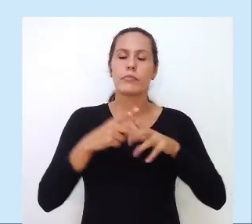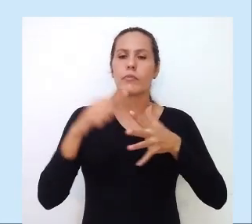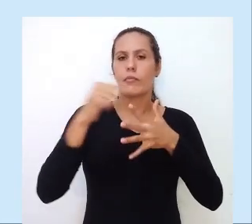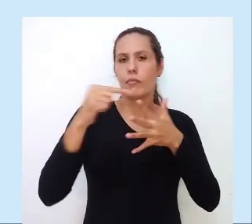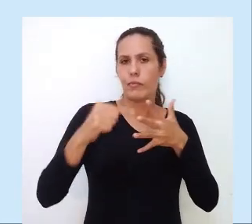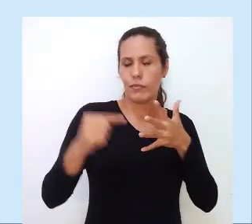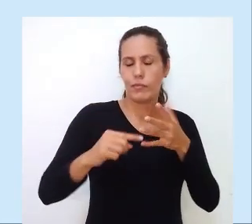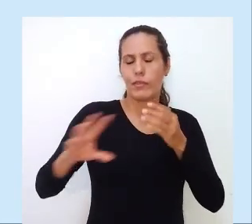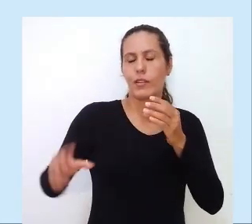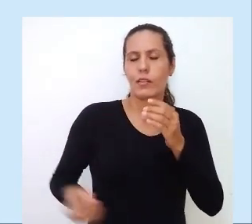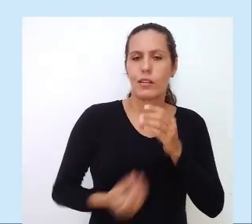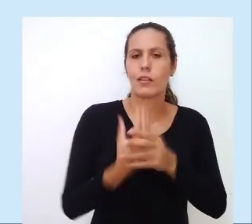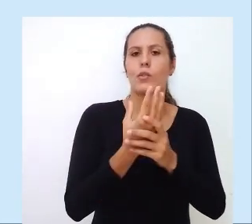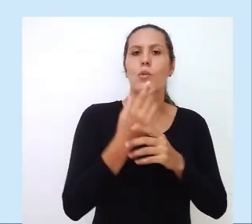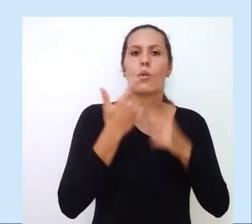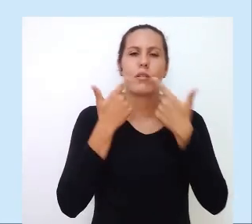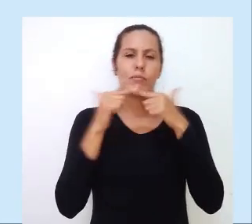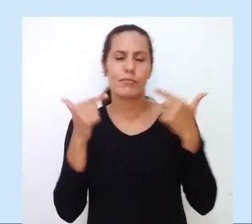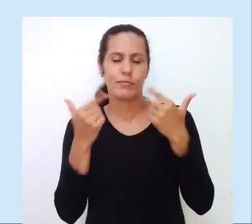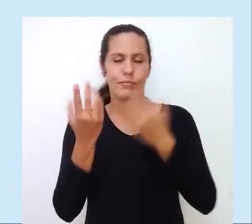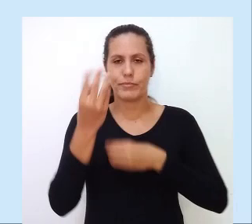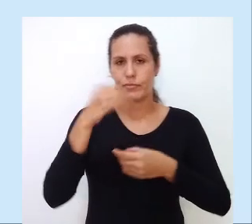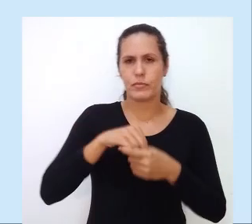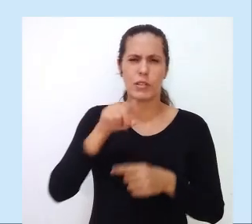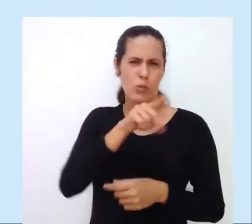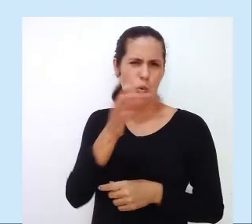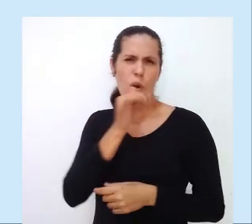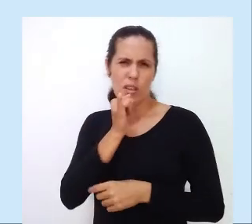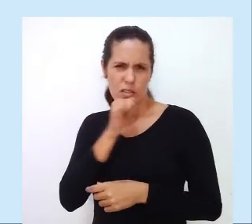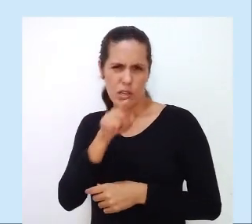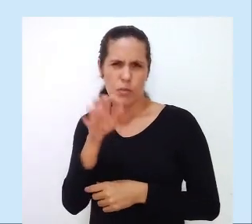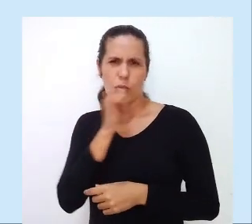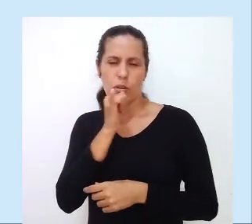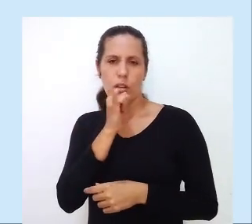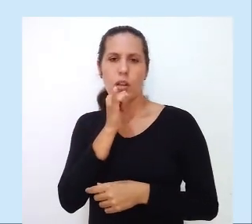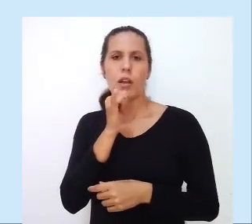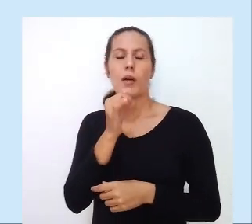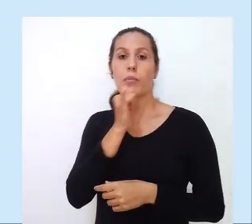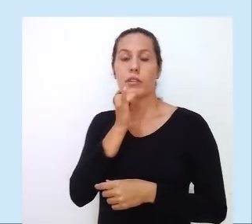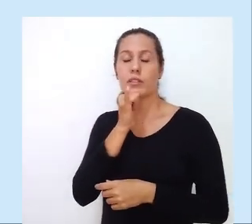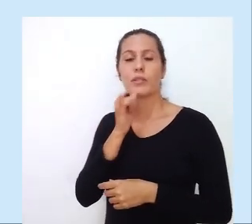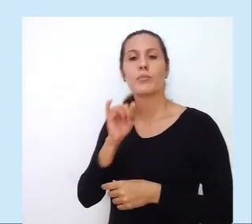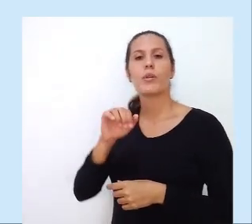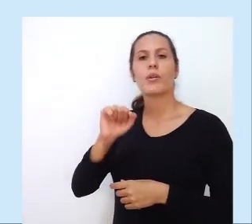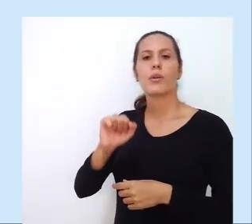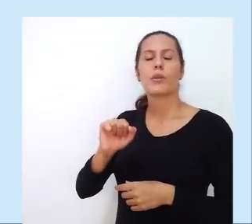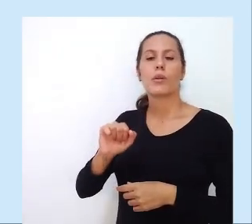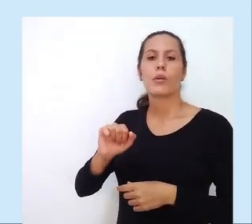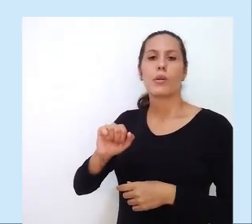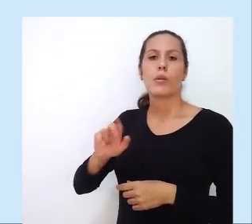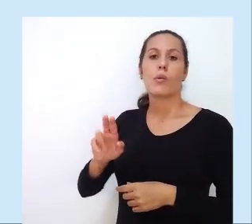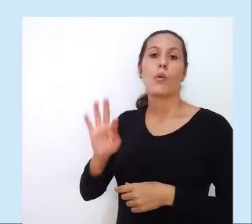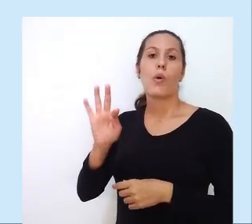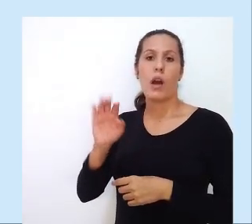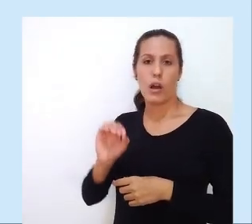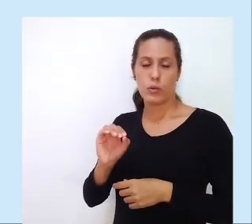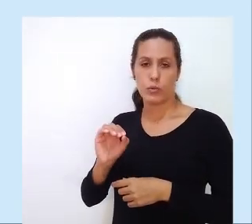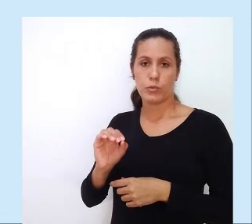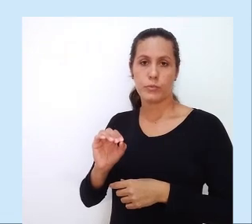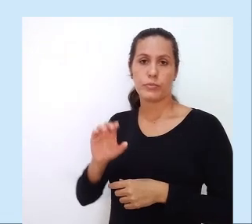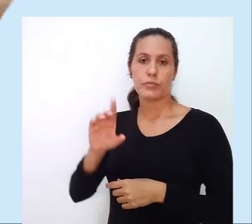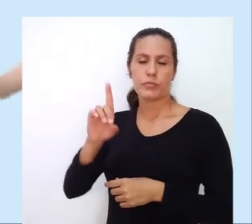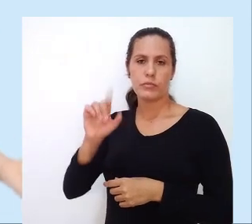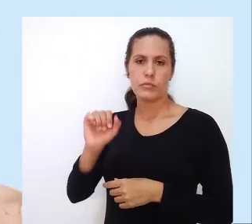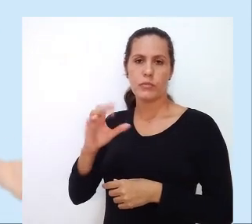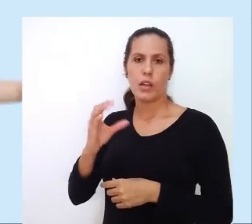de elementos cômicos. Um exemplo de auto que todos vocês devem conhecer é o Auto da Compadecida, que é uma